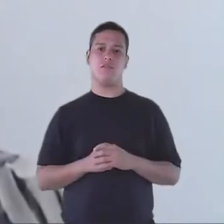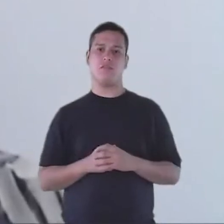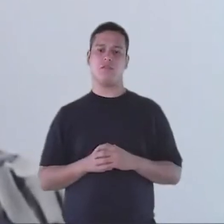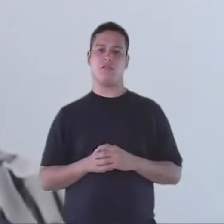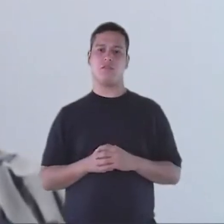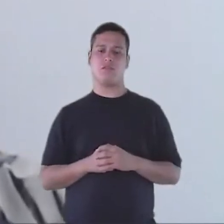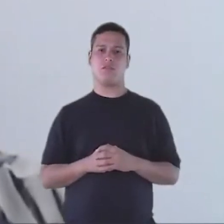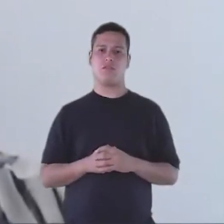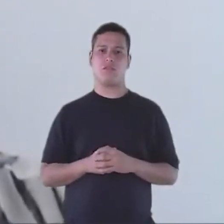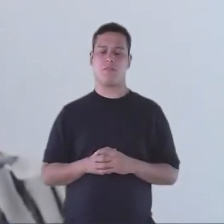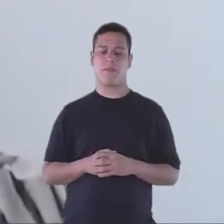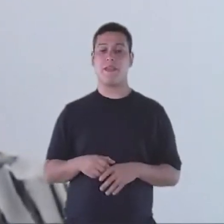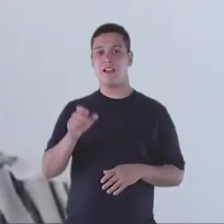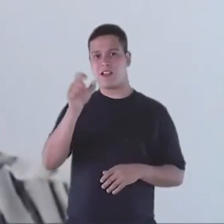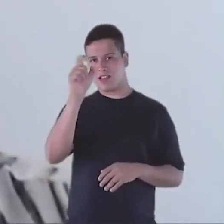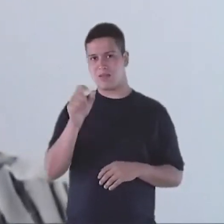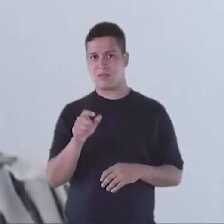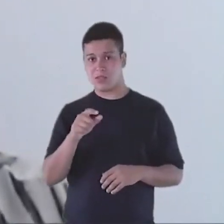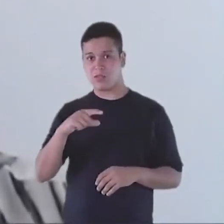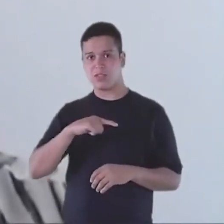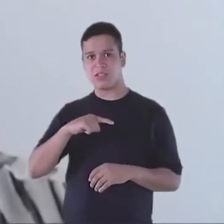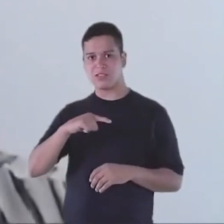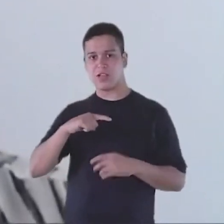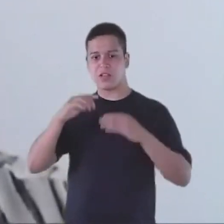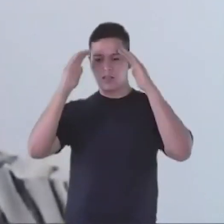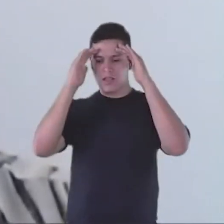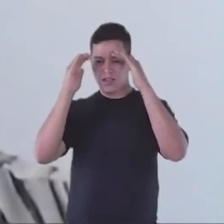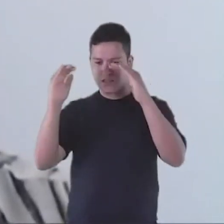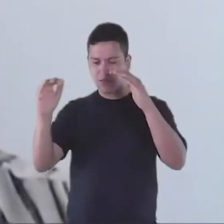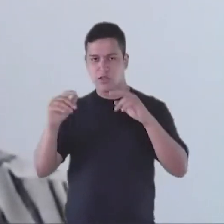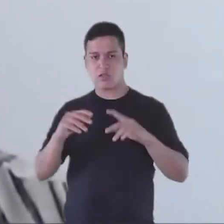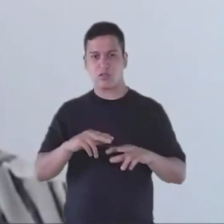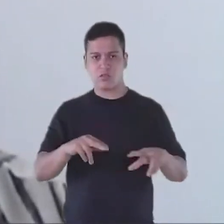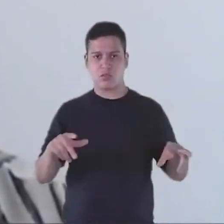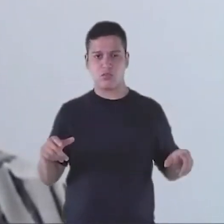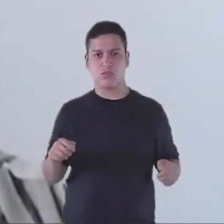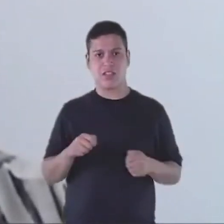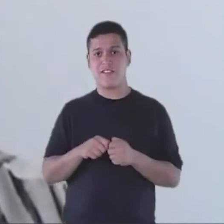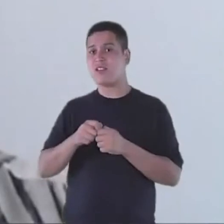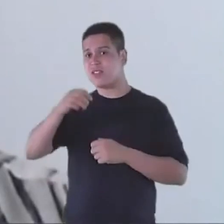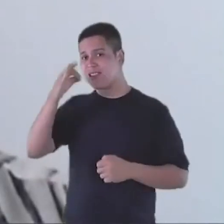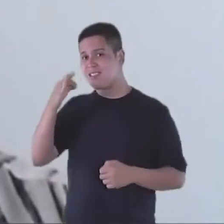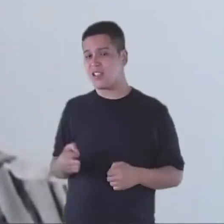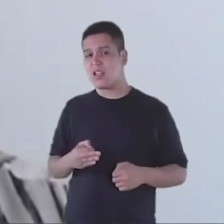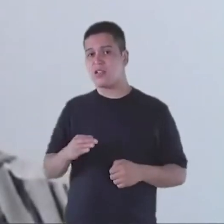Quem tem uma honestidade vai ter uma boa memória.